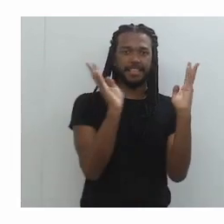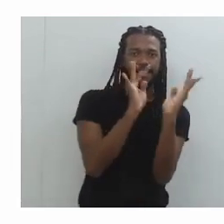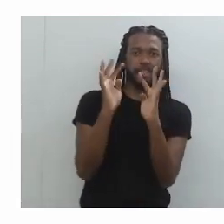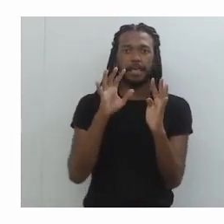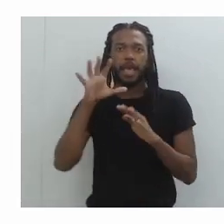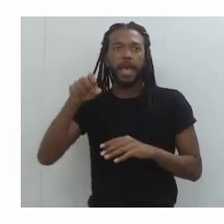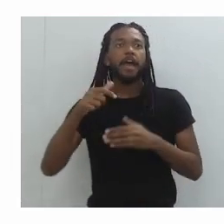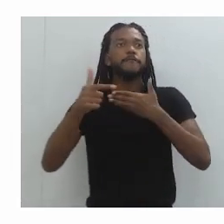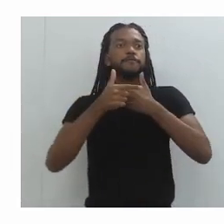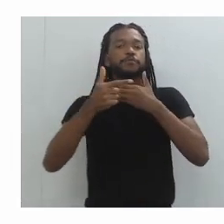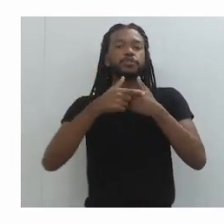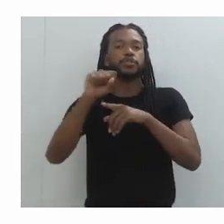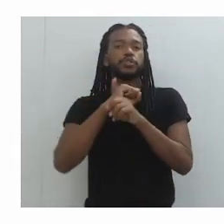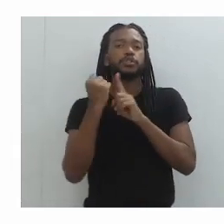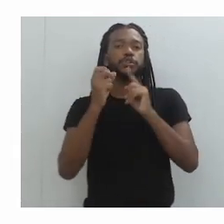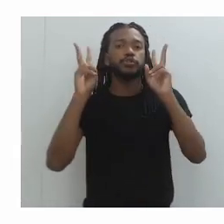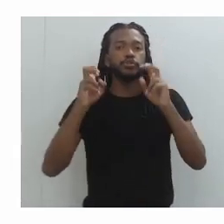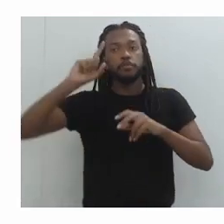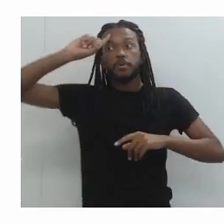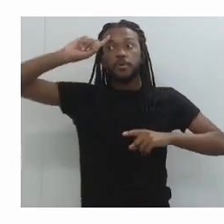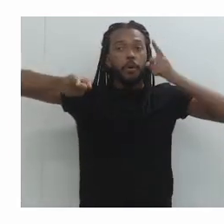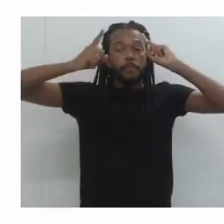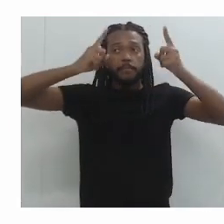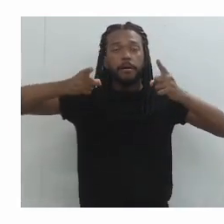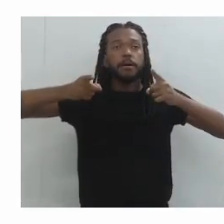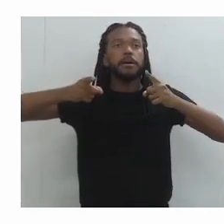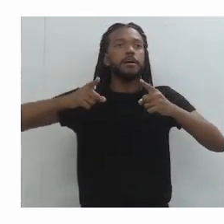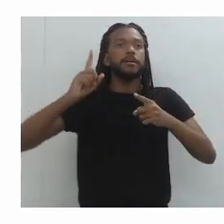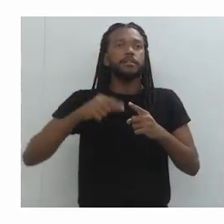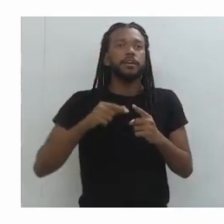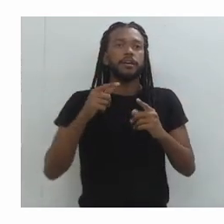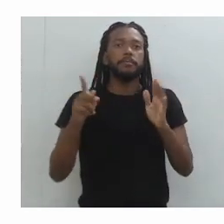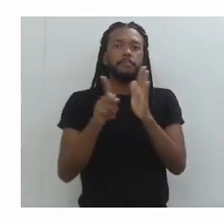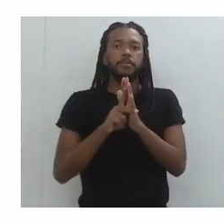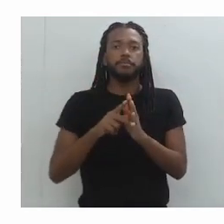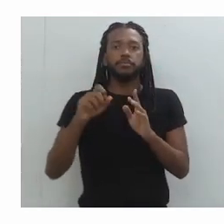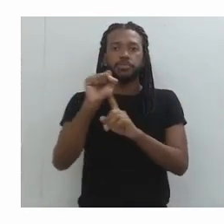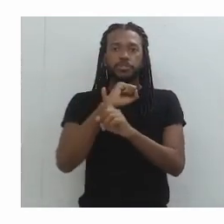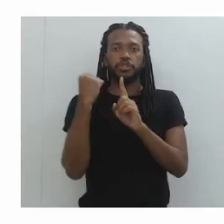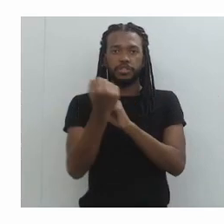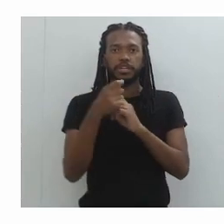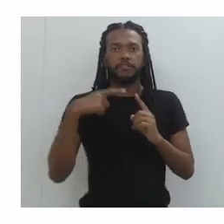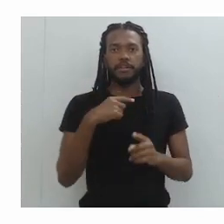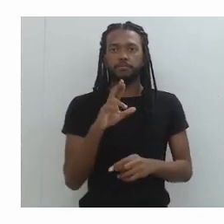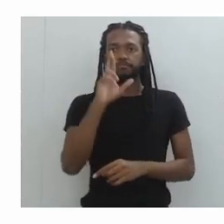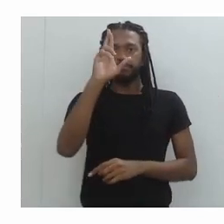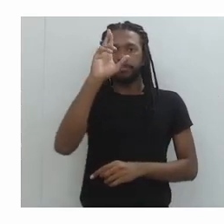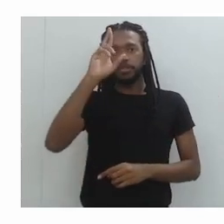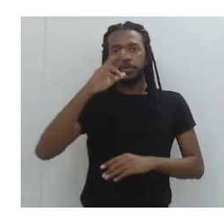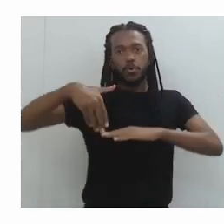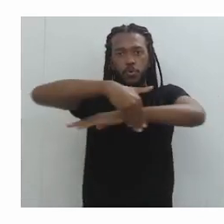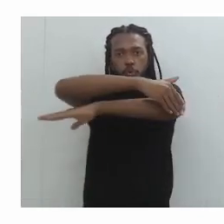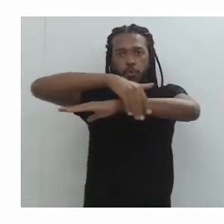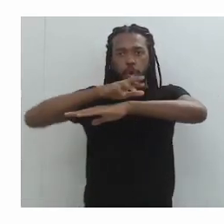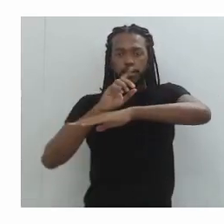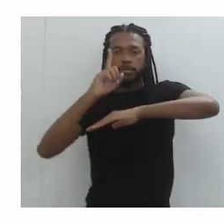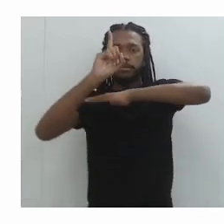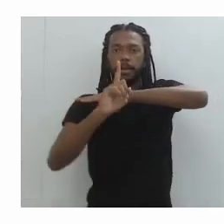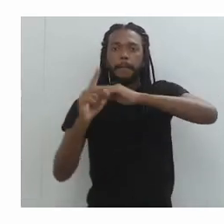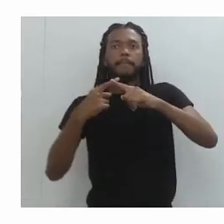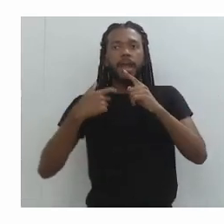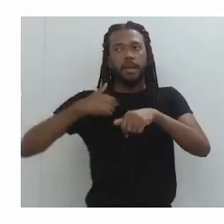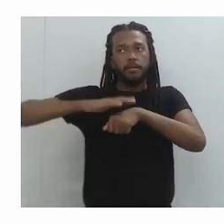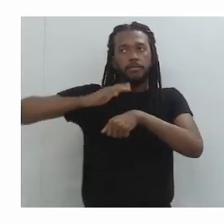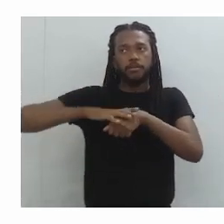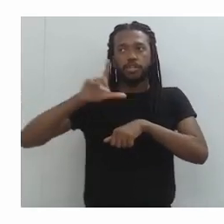função social, a questão do comando, do status social, porque eu vou ter o dono da rua, mas sou eu que escolho as